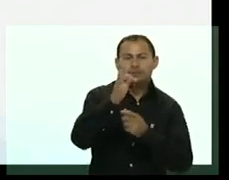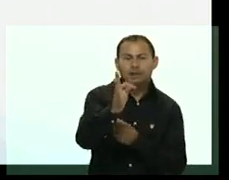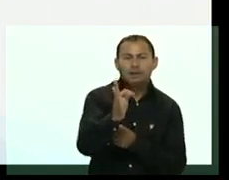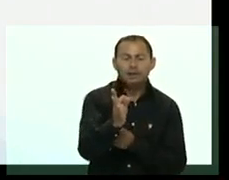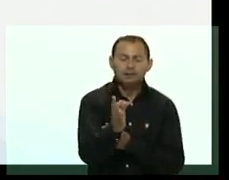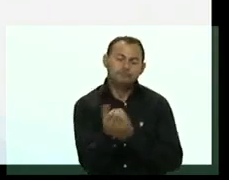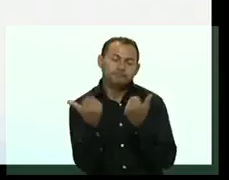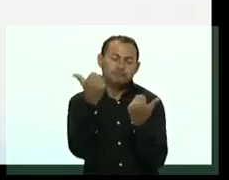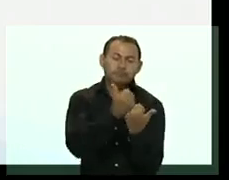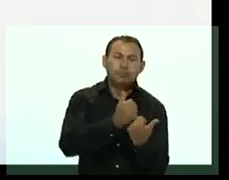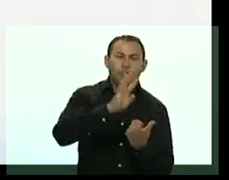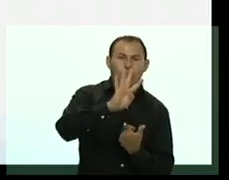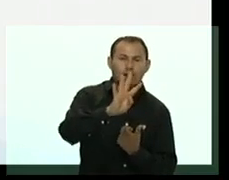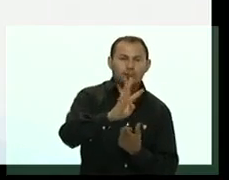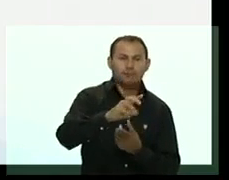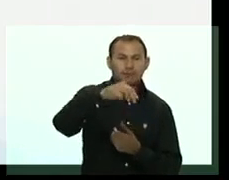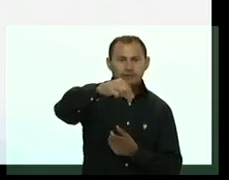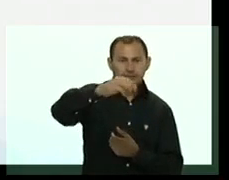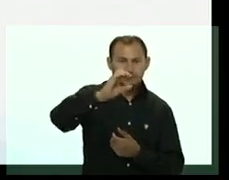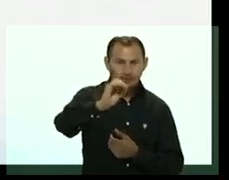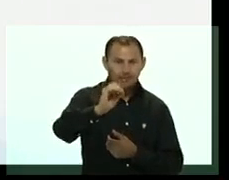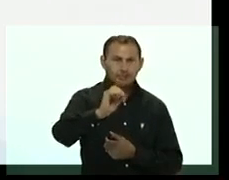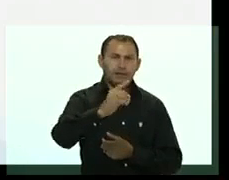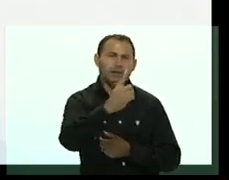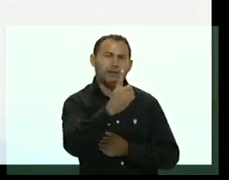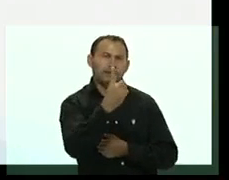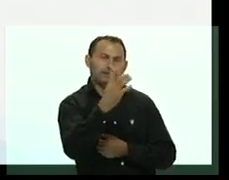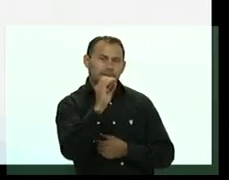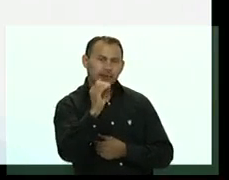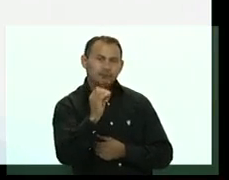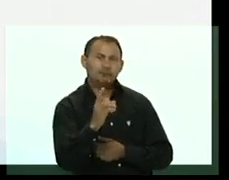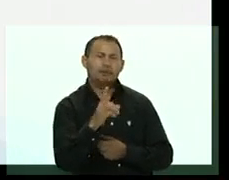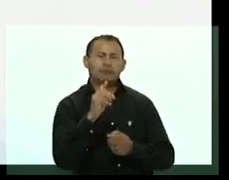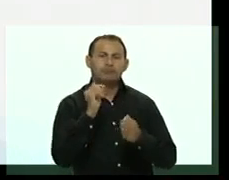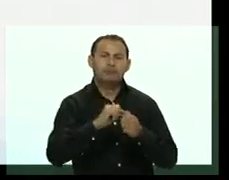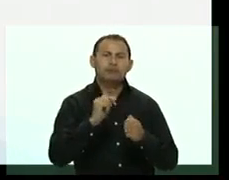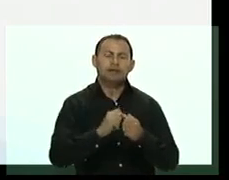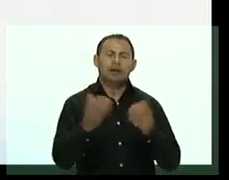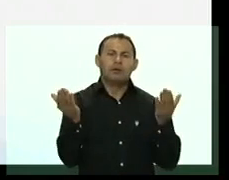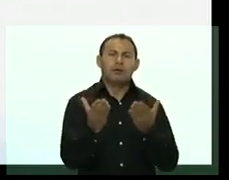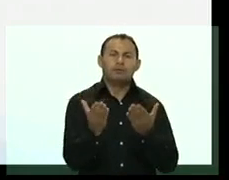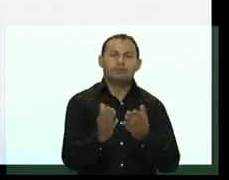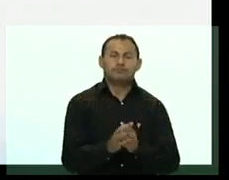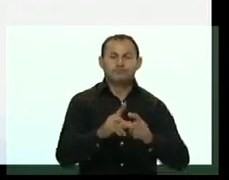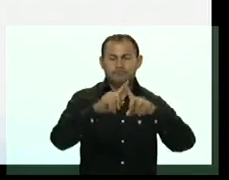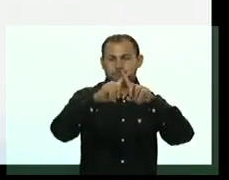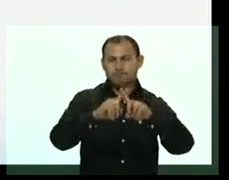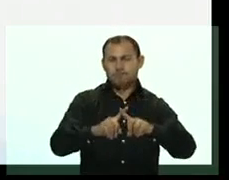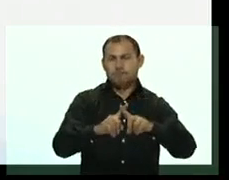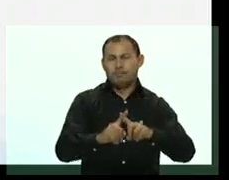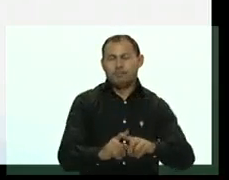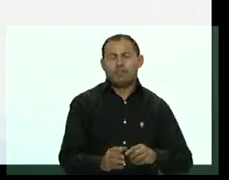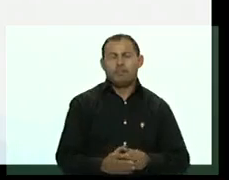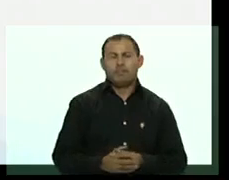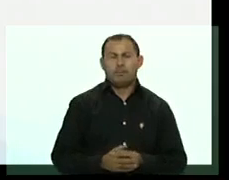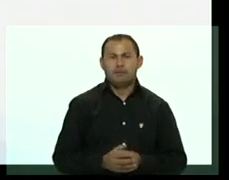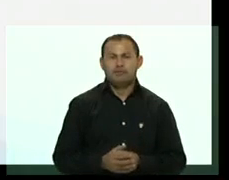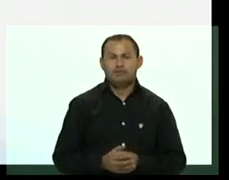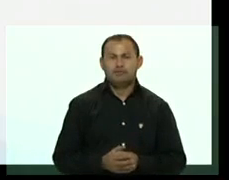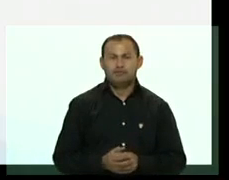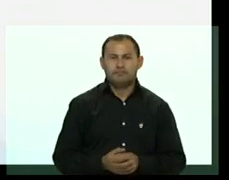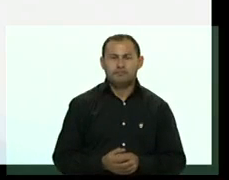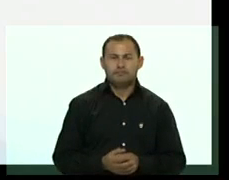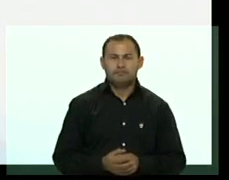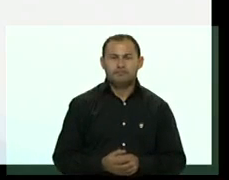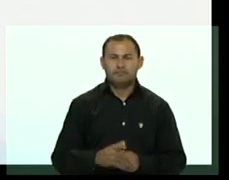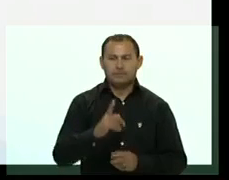colocar 4. Esse n0 é 100. Então, a gente vai fazer agora as multiplicações, as operações.